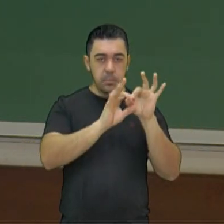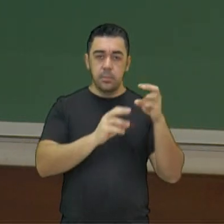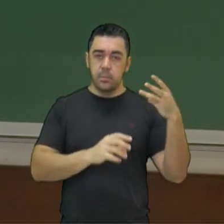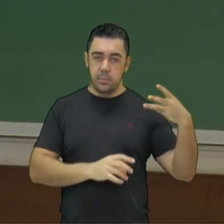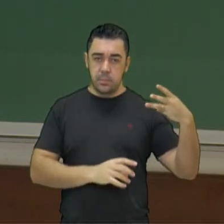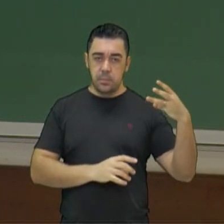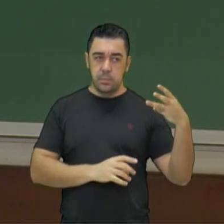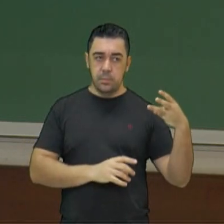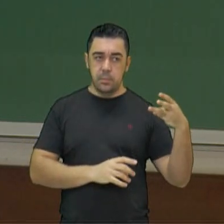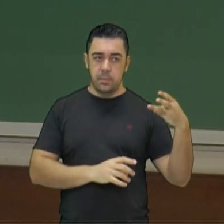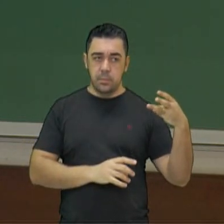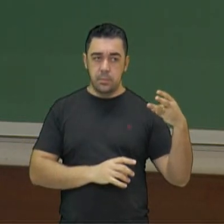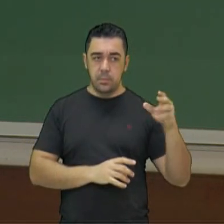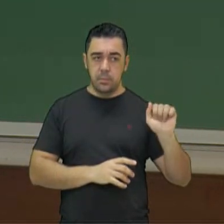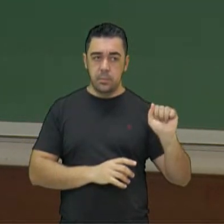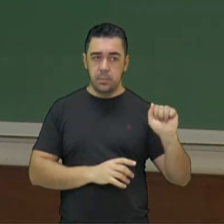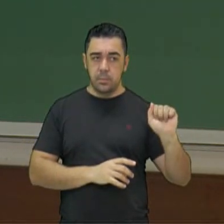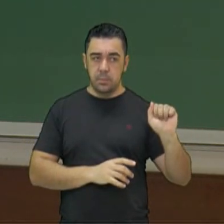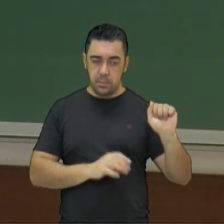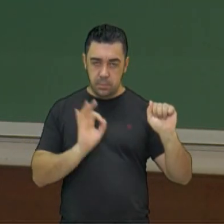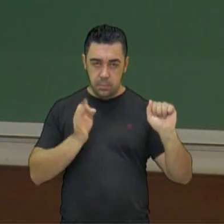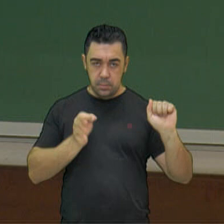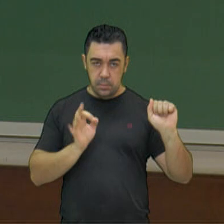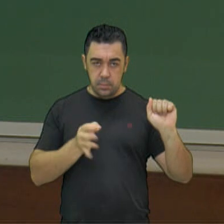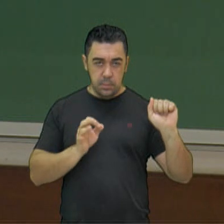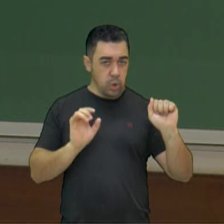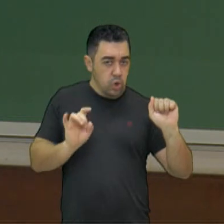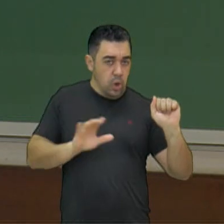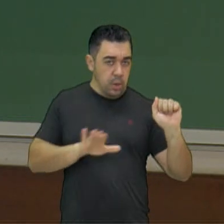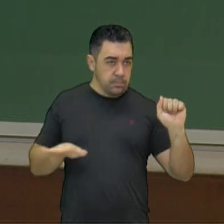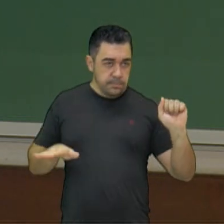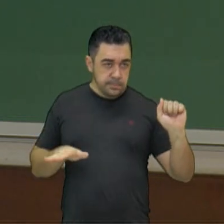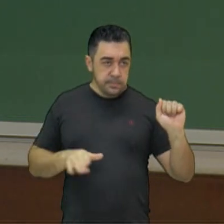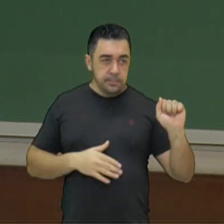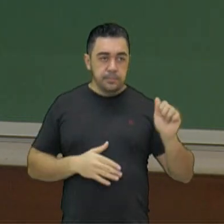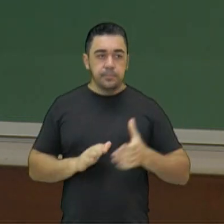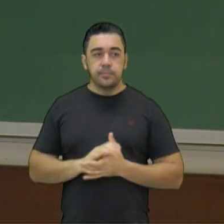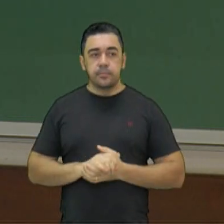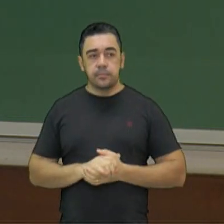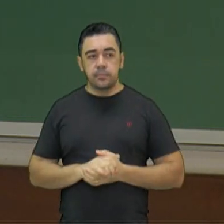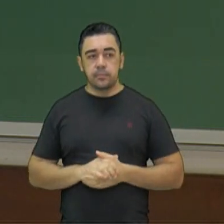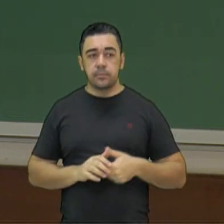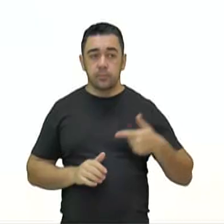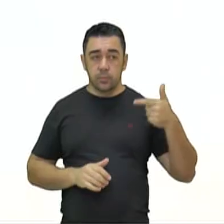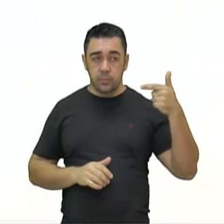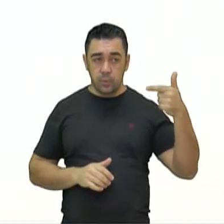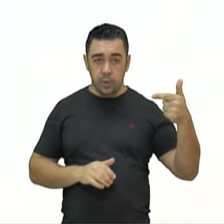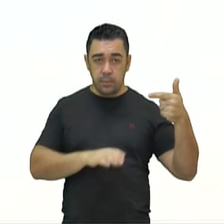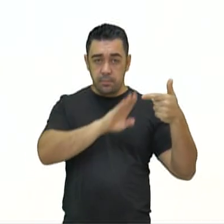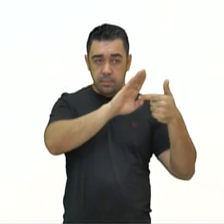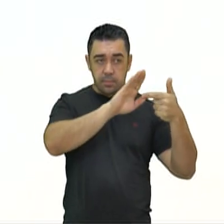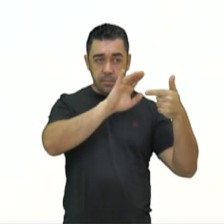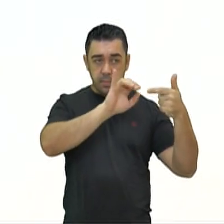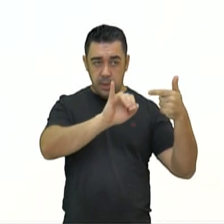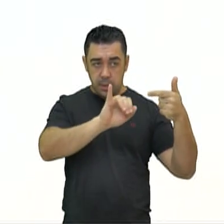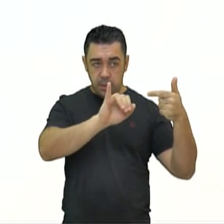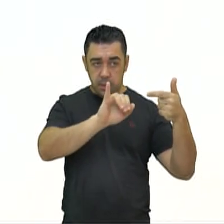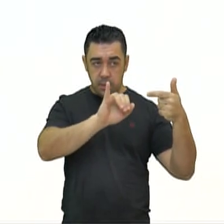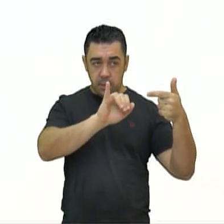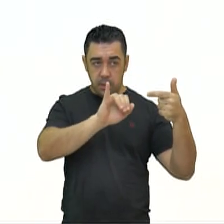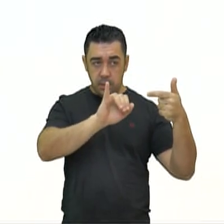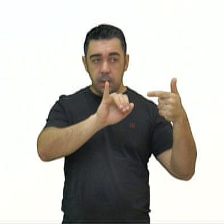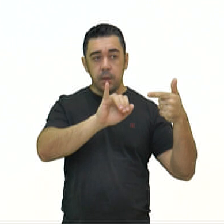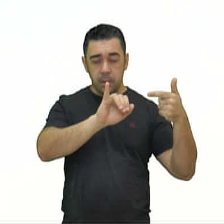Então, 2a mais 1a, 3a. Só ficou a de parte real. Agora, eu vou juntar a parte imaginária.